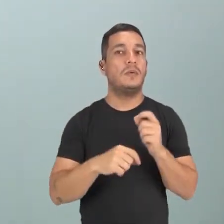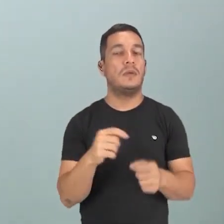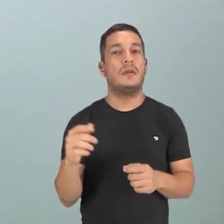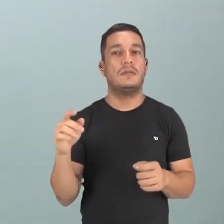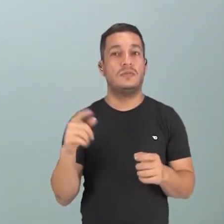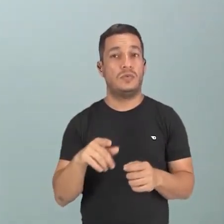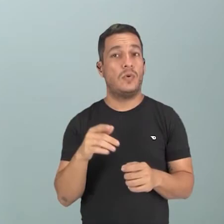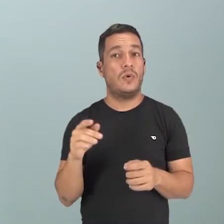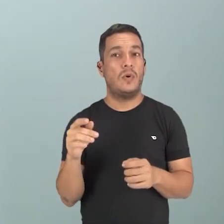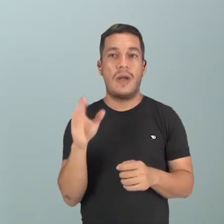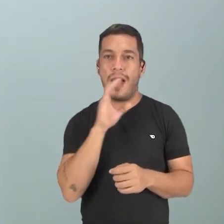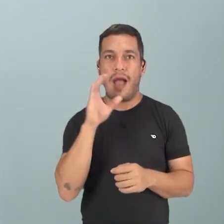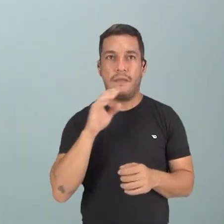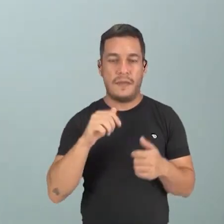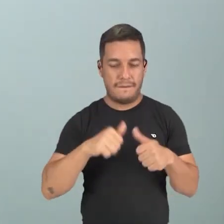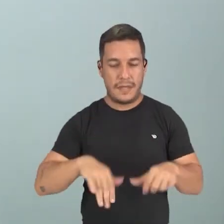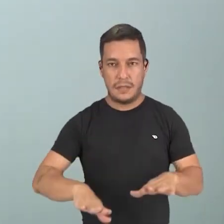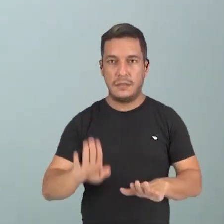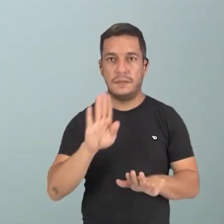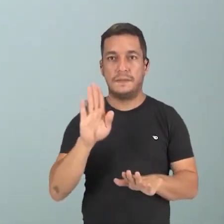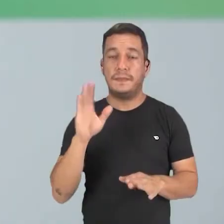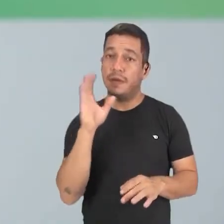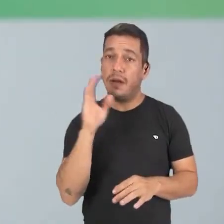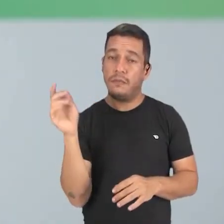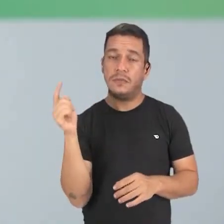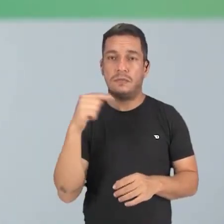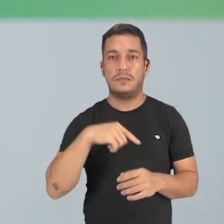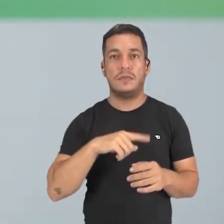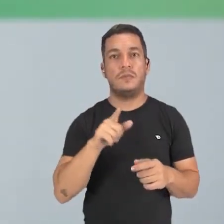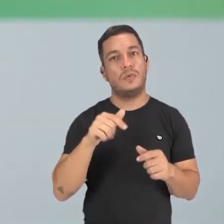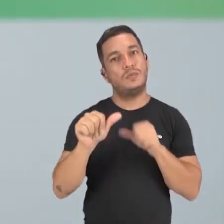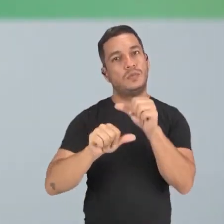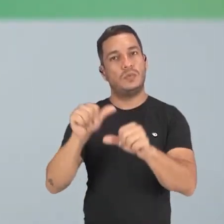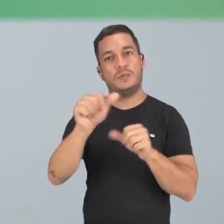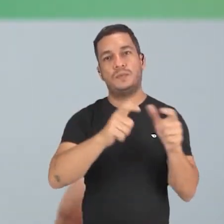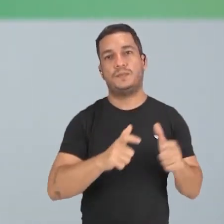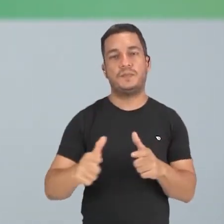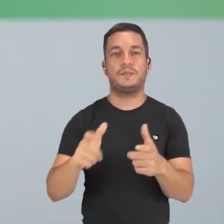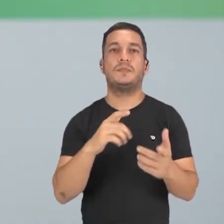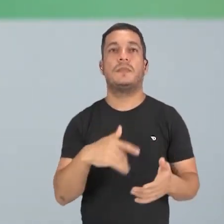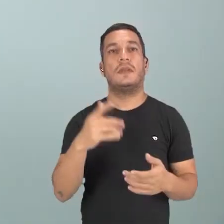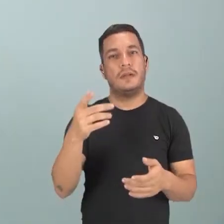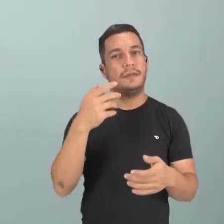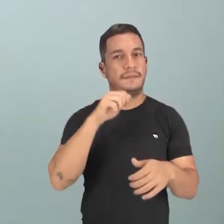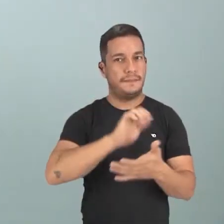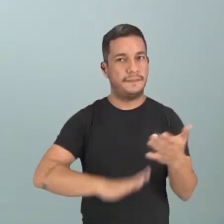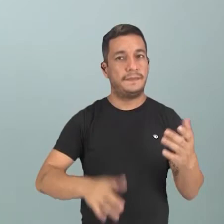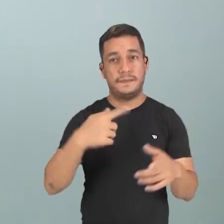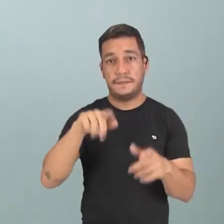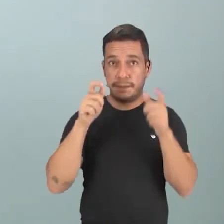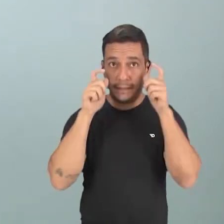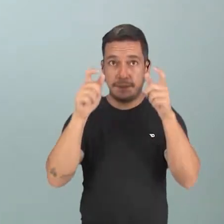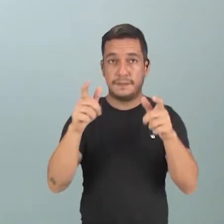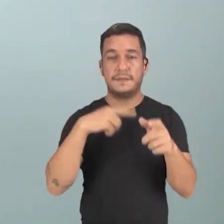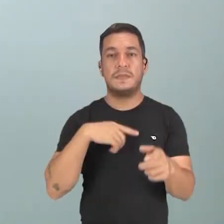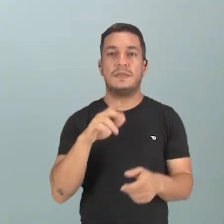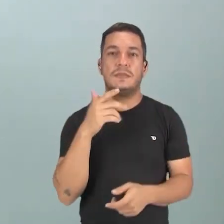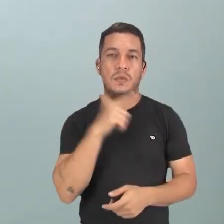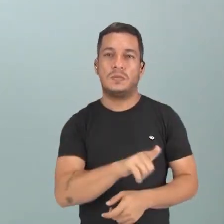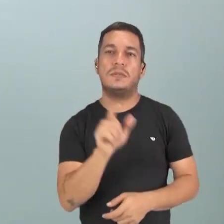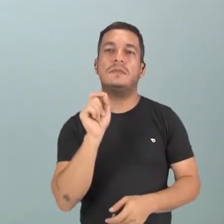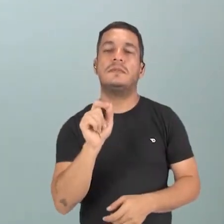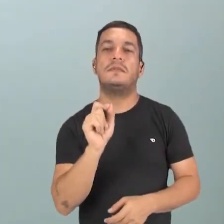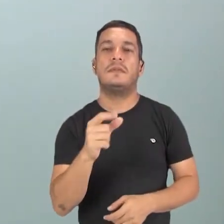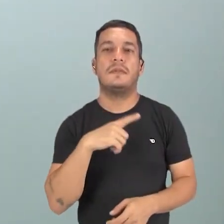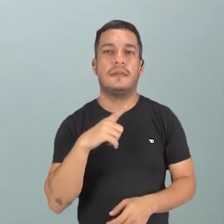uma passagem. Com isso, a gente entra no nosso exercitando e eu gostaria que você ficasse bastante atento para ver se a gente